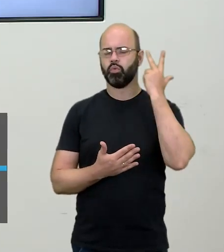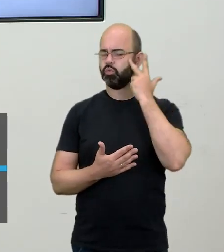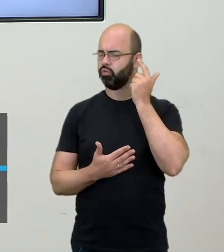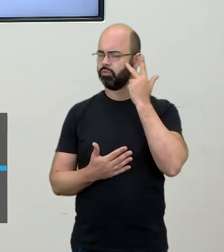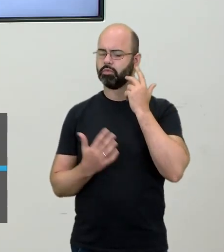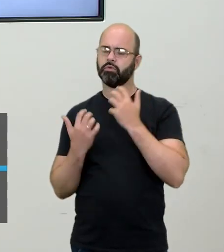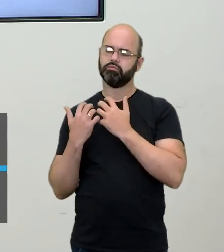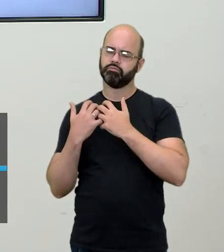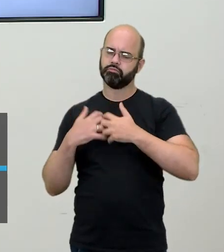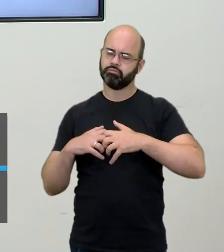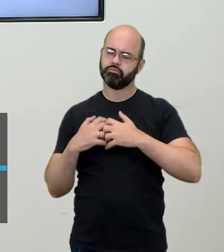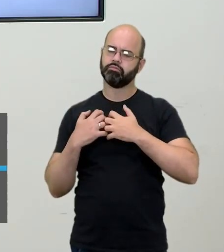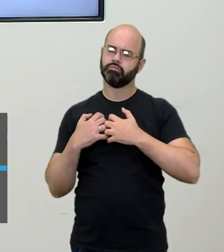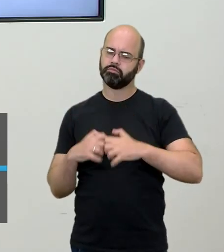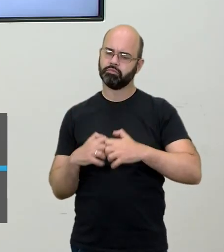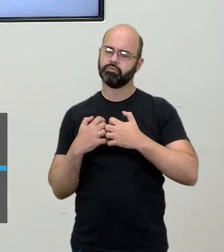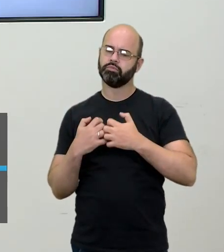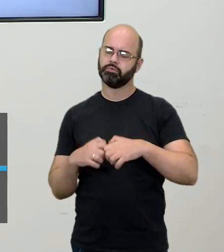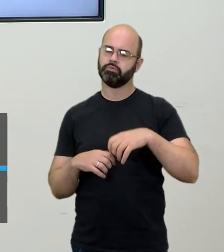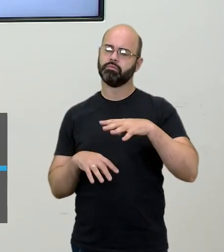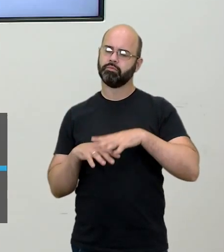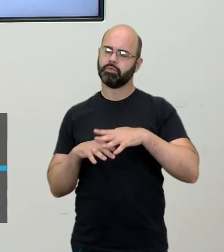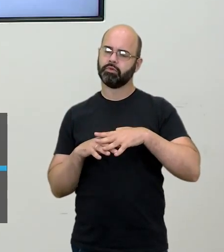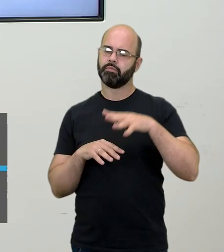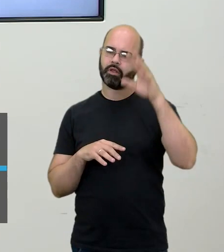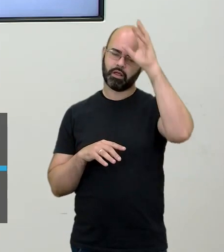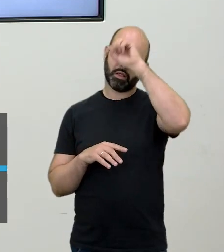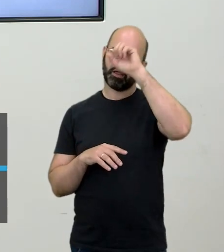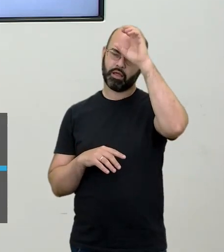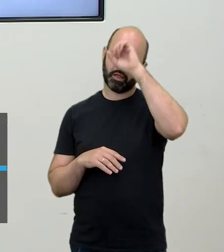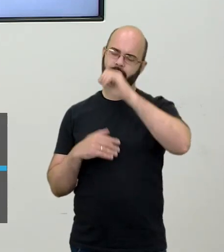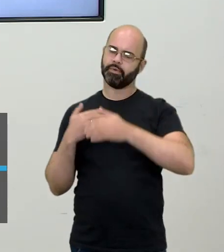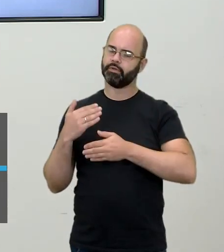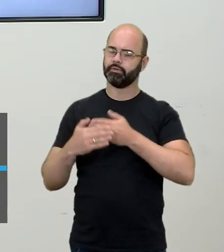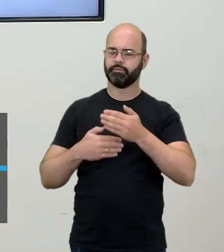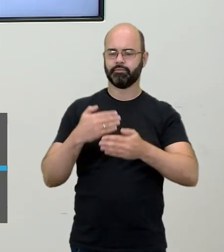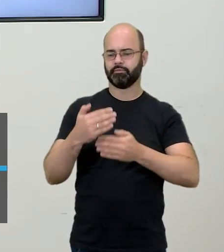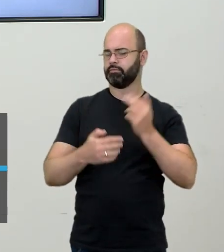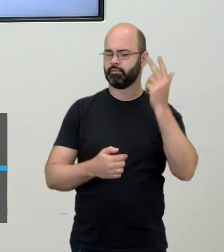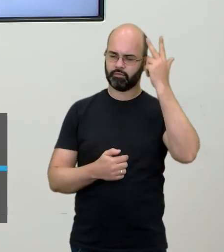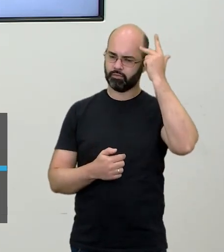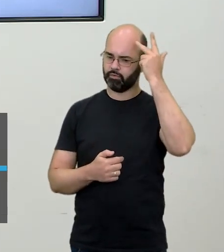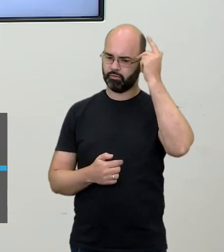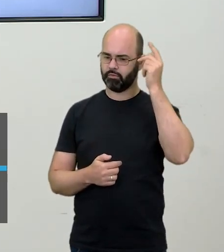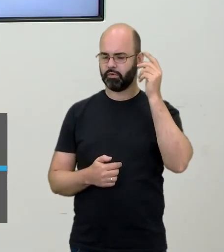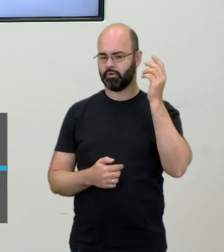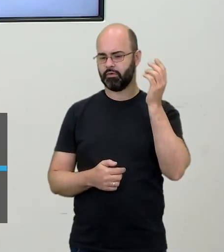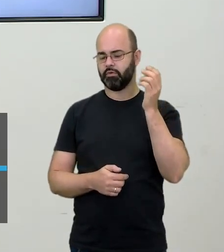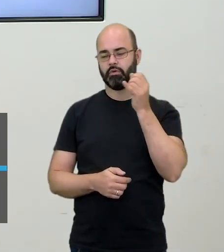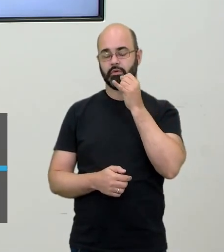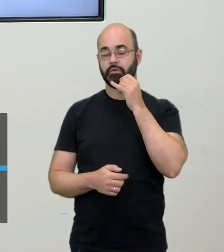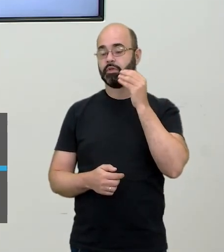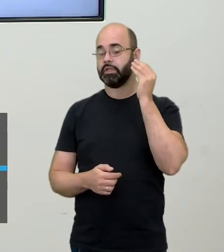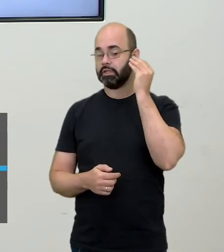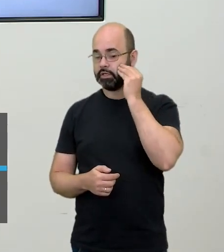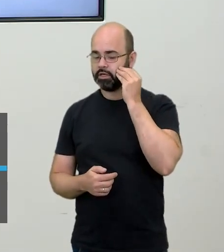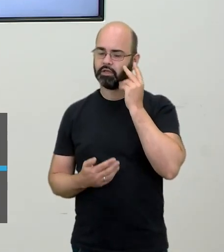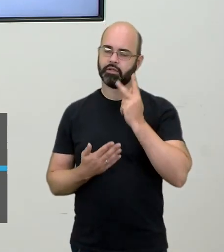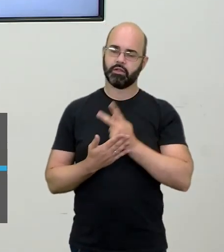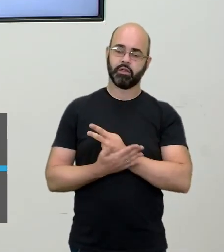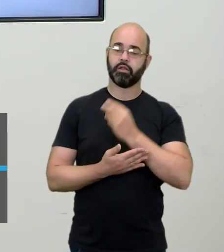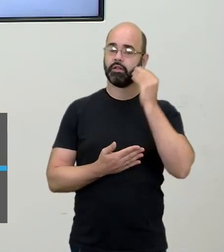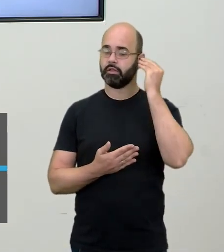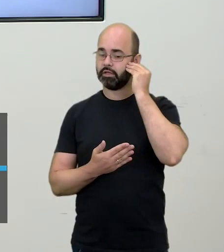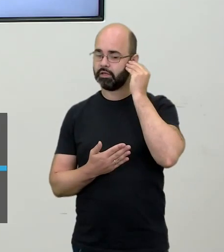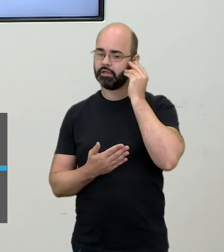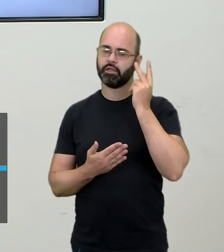do aprendizado matemático, a ideia aí de se fazer e errar, de se fazer, errar, aí você errou uma, errou duas,